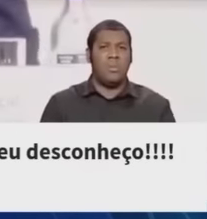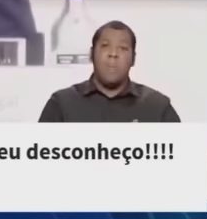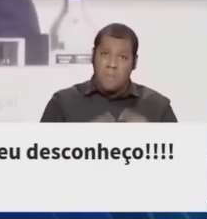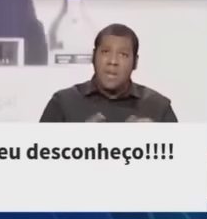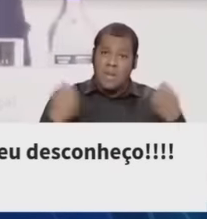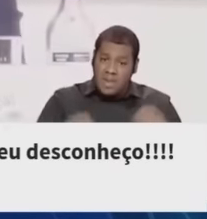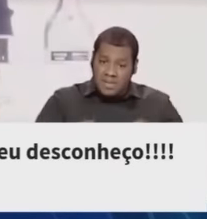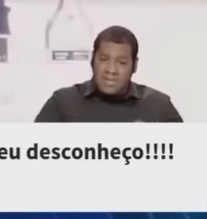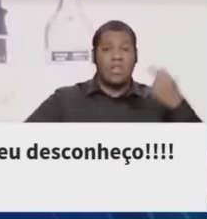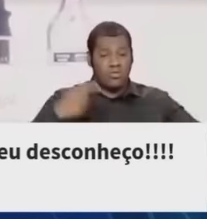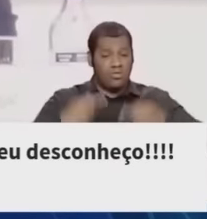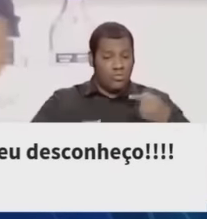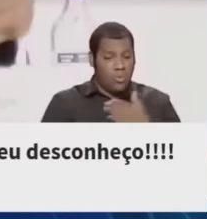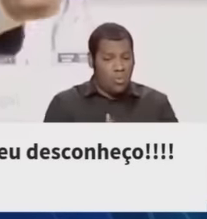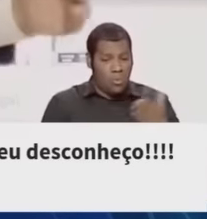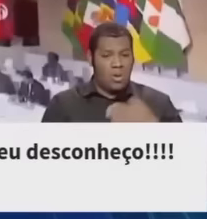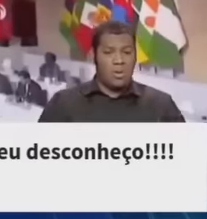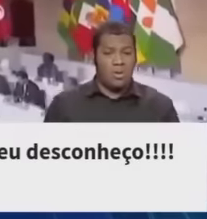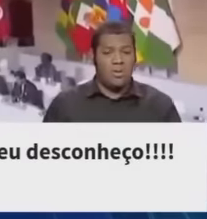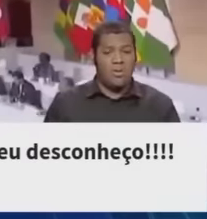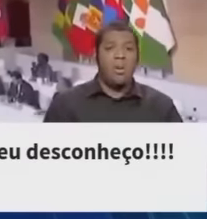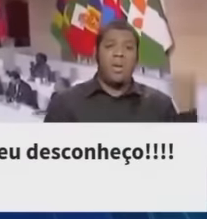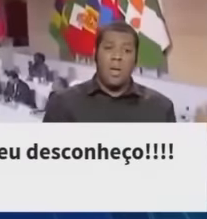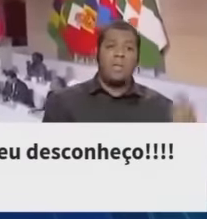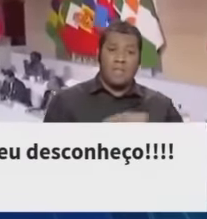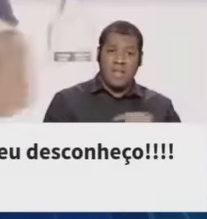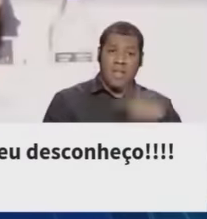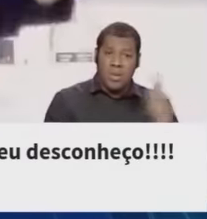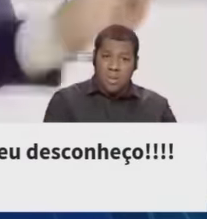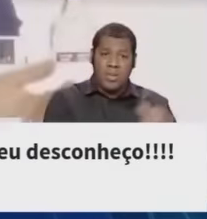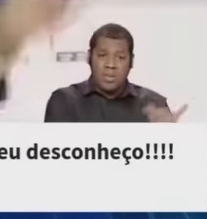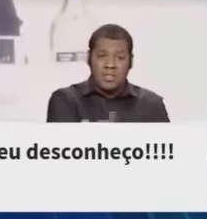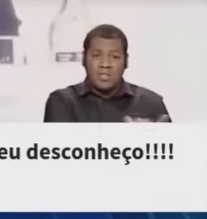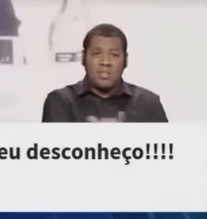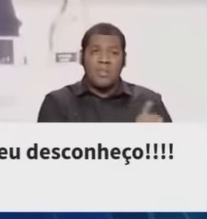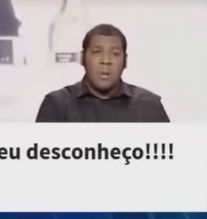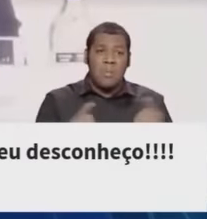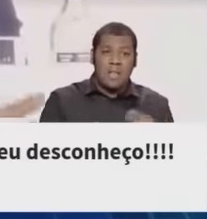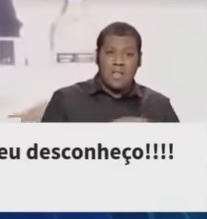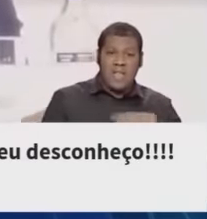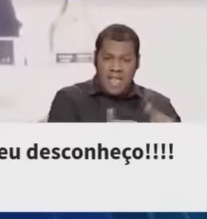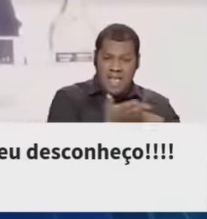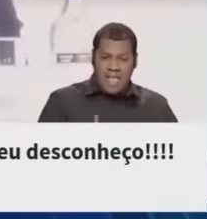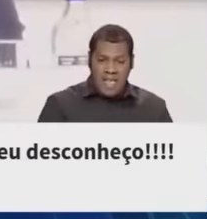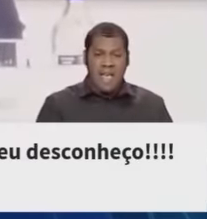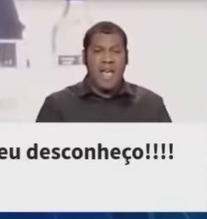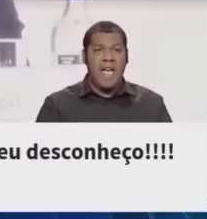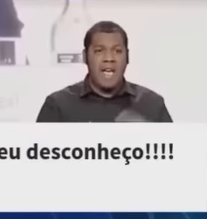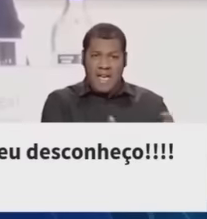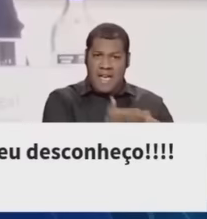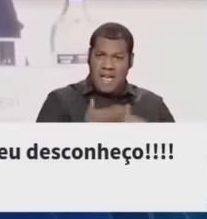discutir. Não é possível que nós temos uma parceria estratégica e haja uma carta adicional fazendo ameaça a um